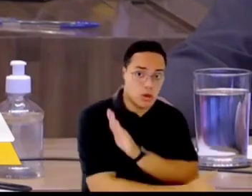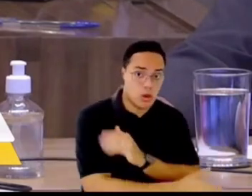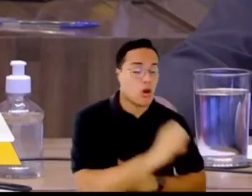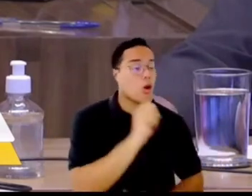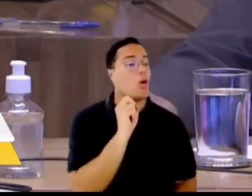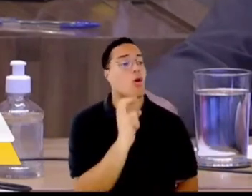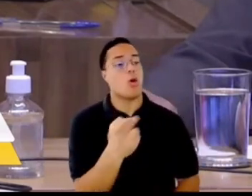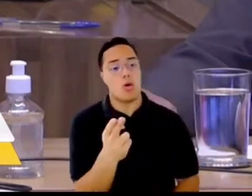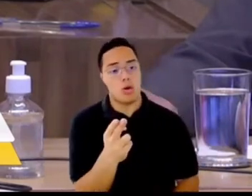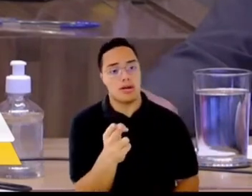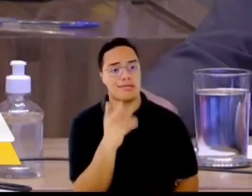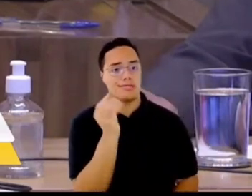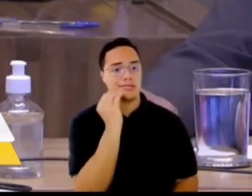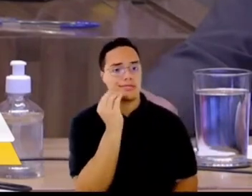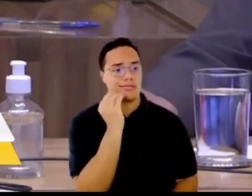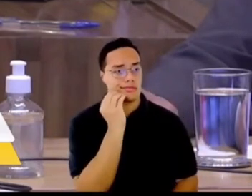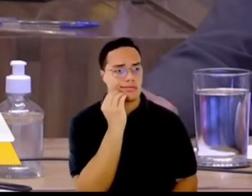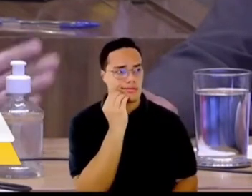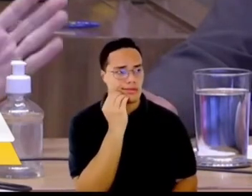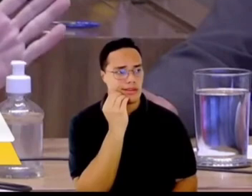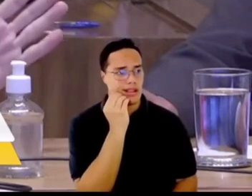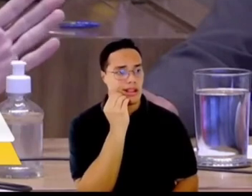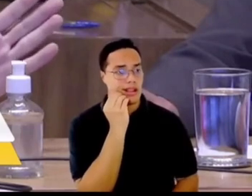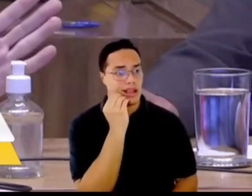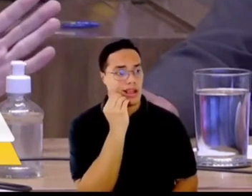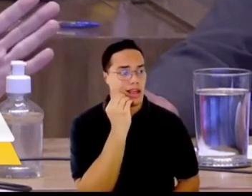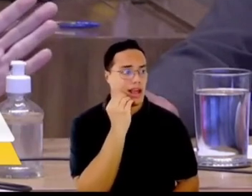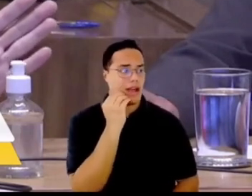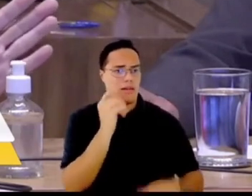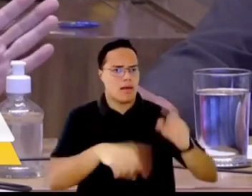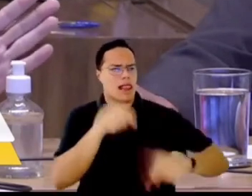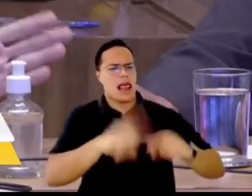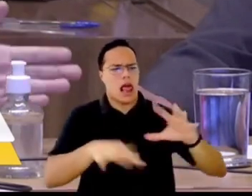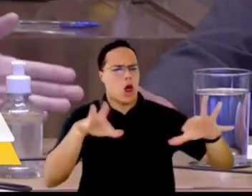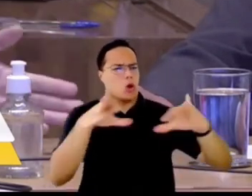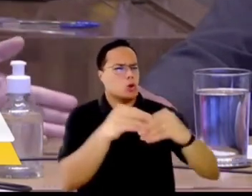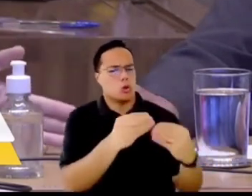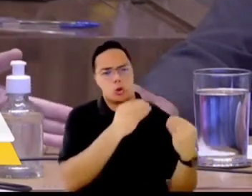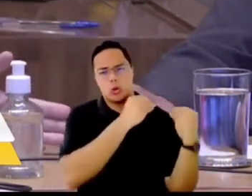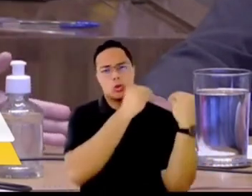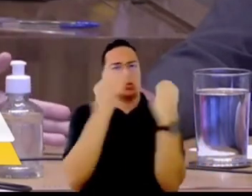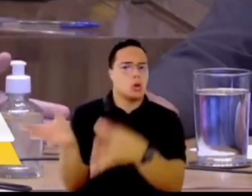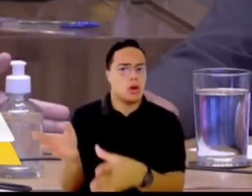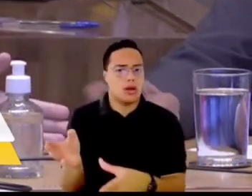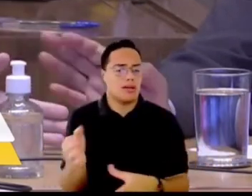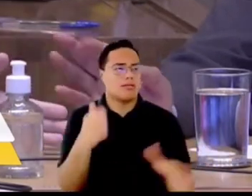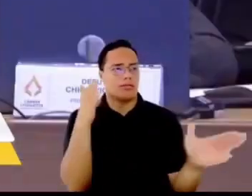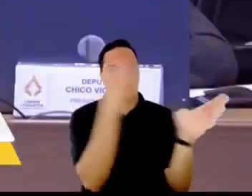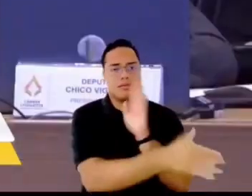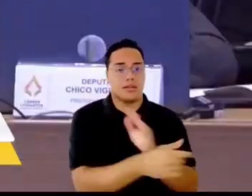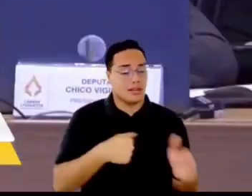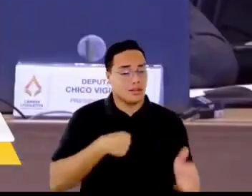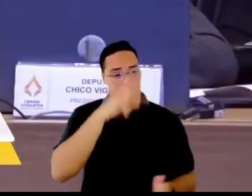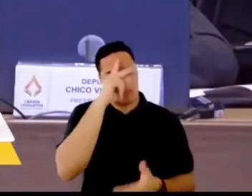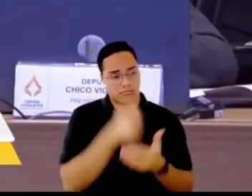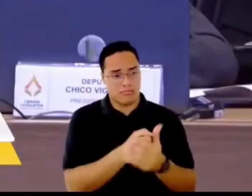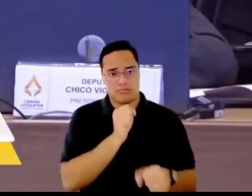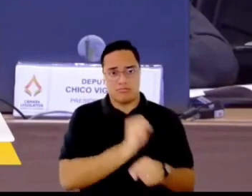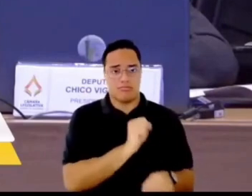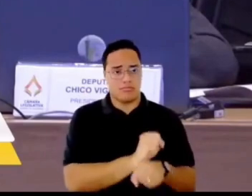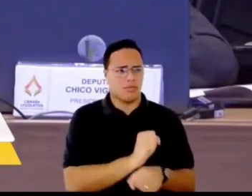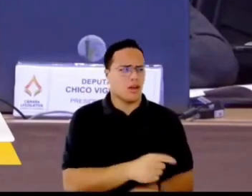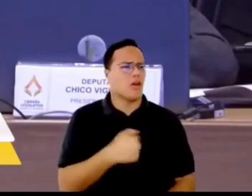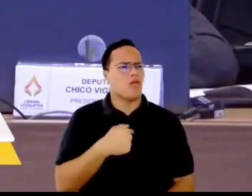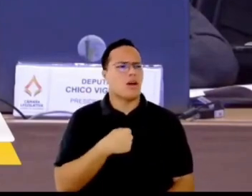e tentava jogar as coisas dele fora do carro e saía do local. Eu decidi esperar. O senhor já tinha visto esse sujeito